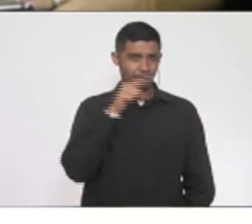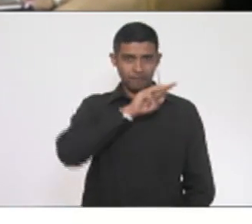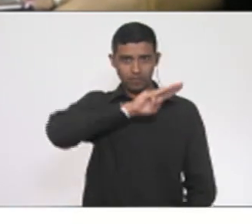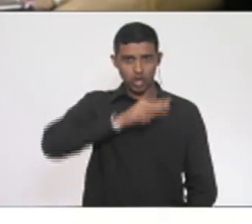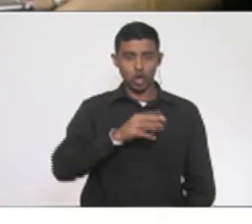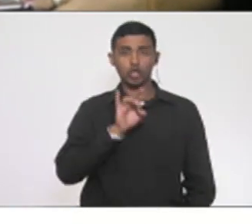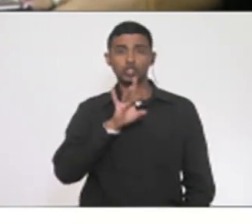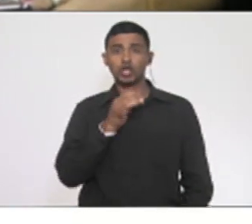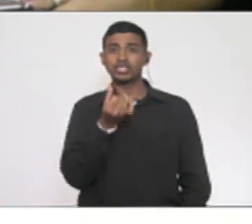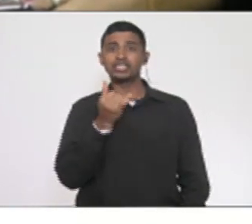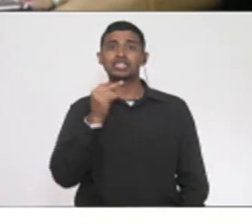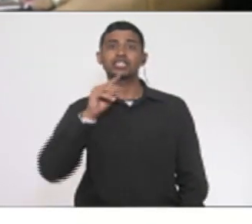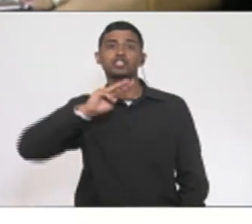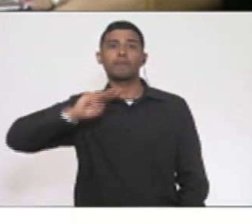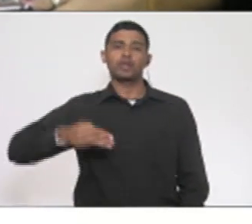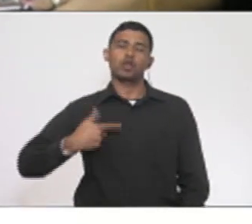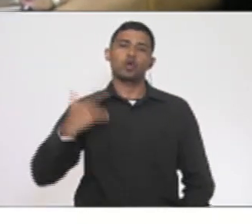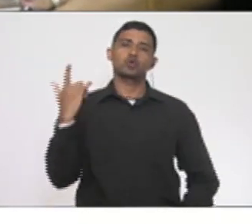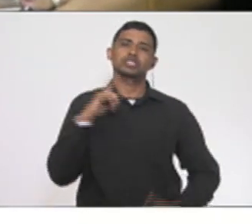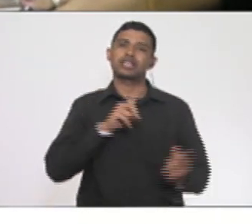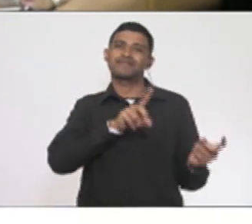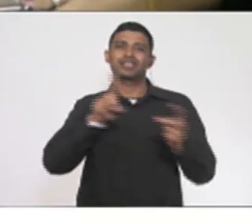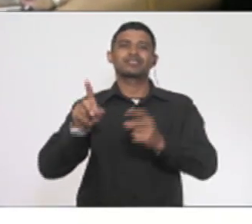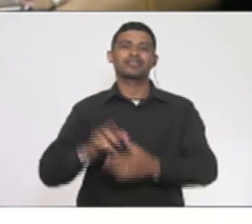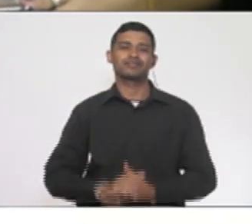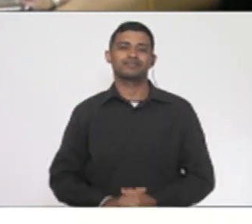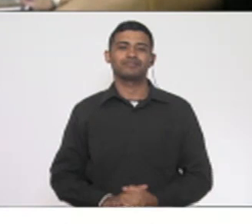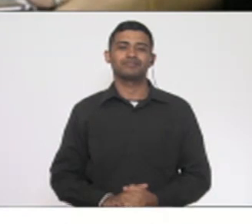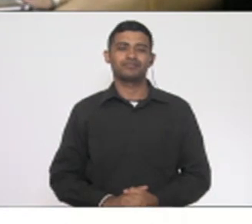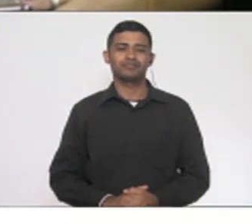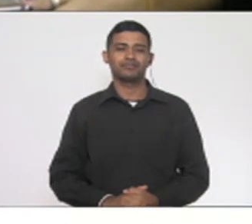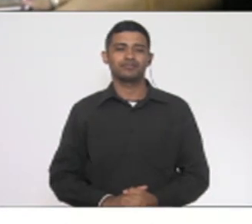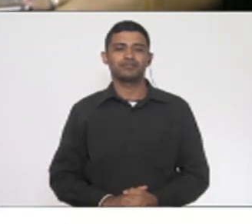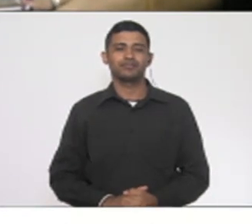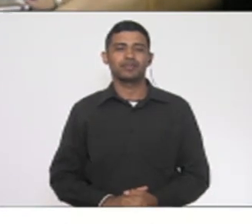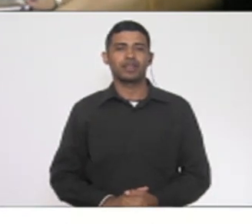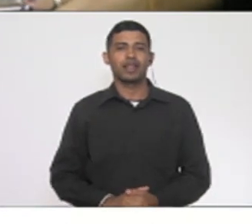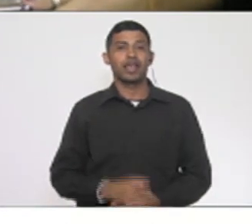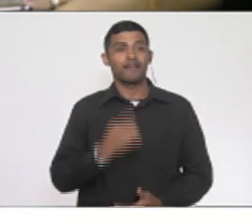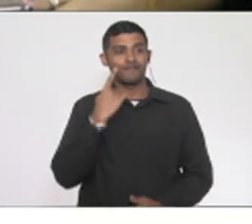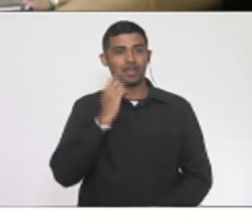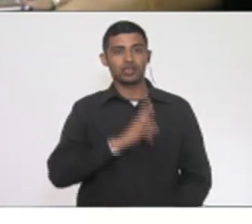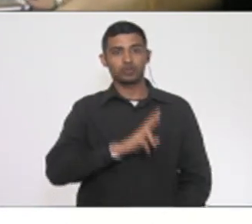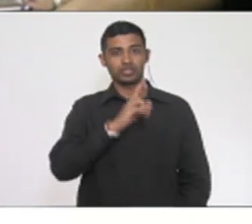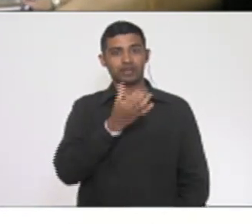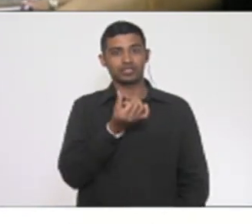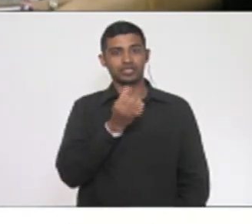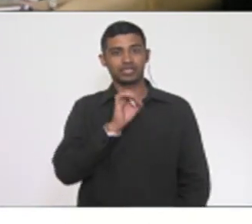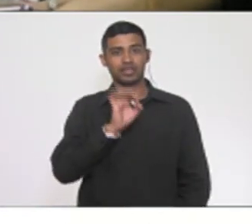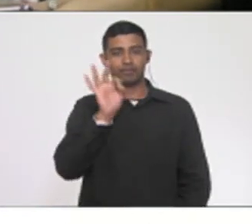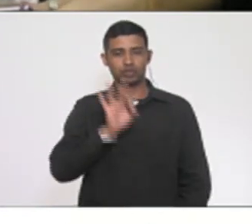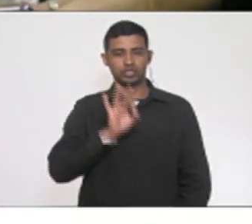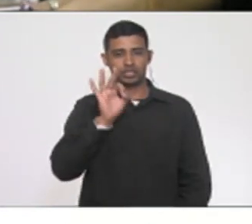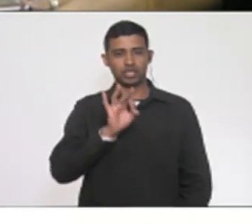apenas chegam ao mercado. E isso é responsável mais ou menos por 60% do consumo nacional.